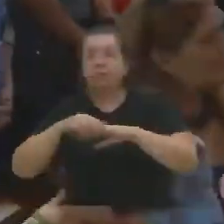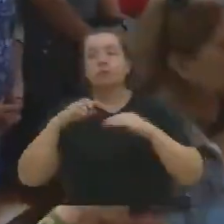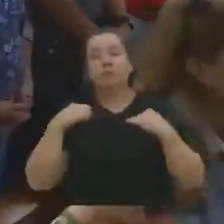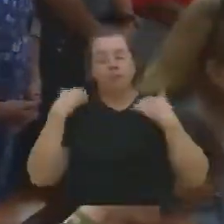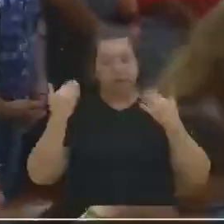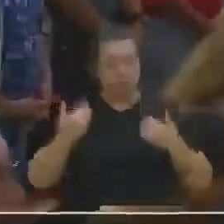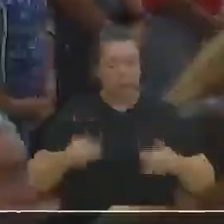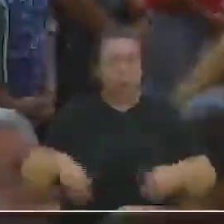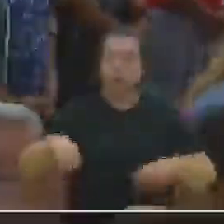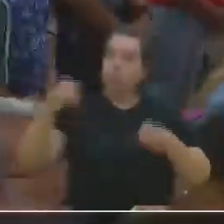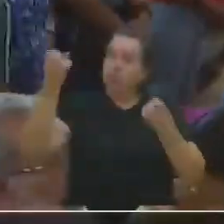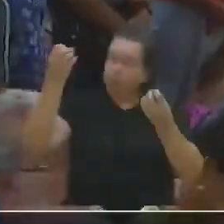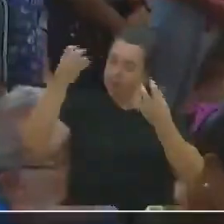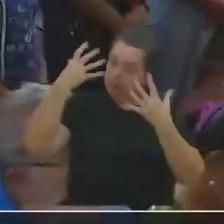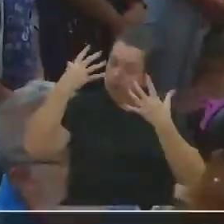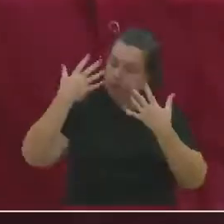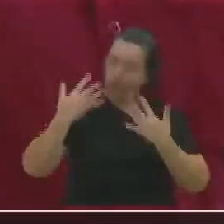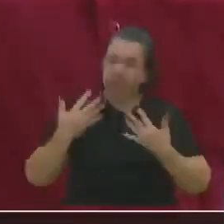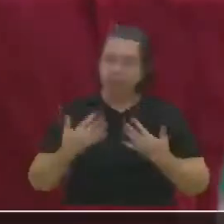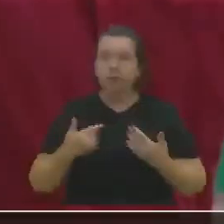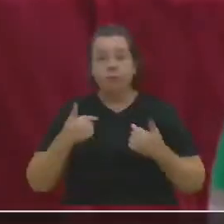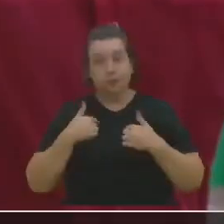mão. Eu sou da